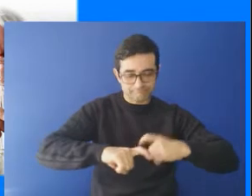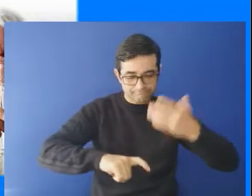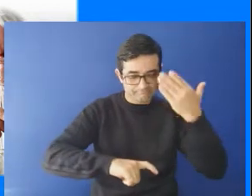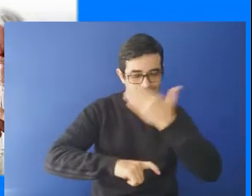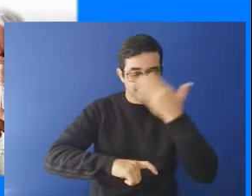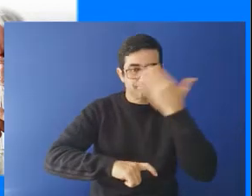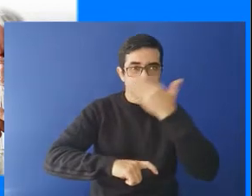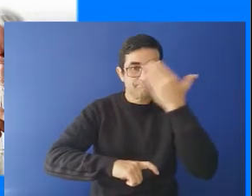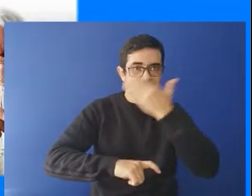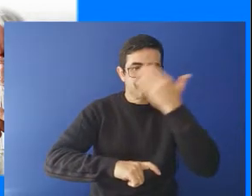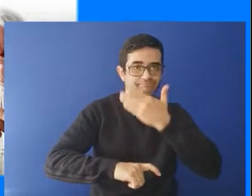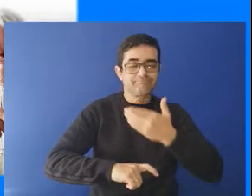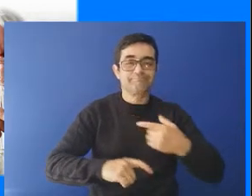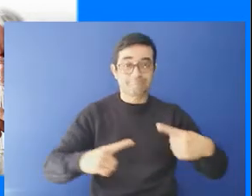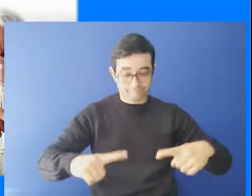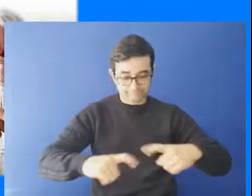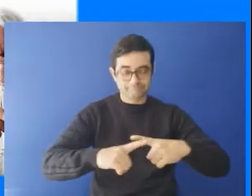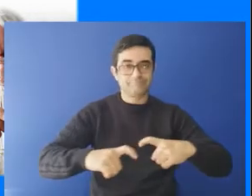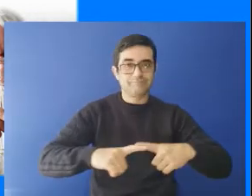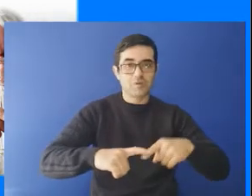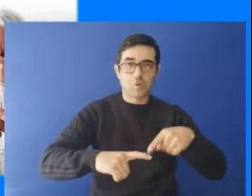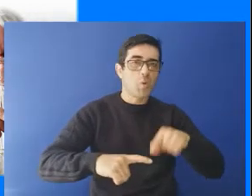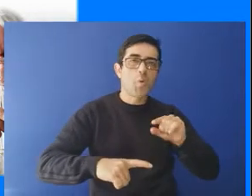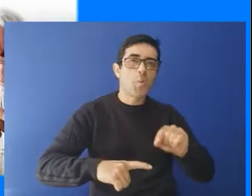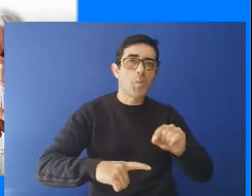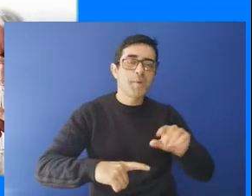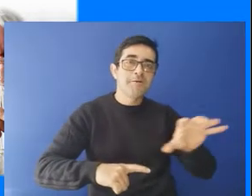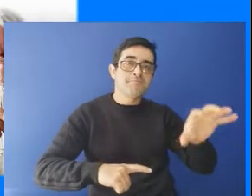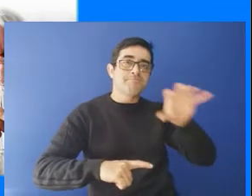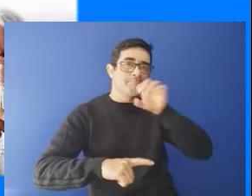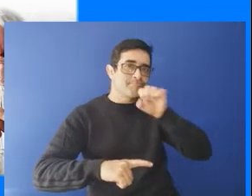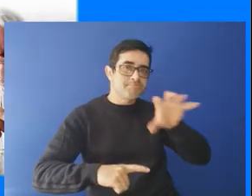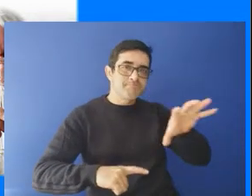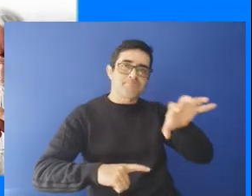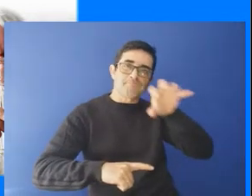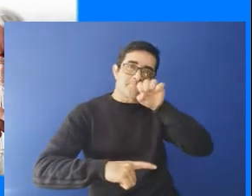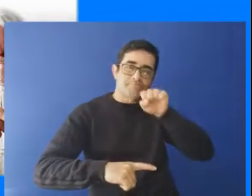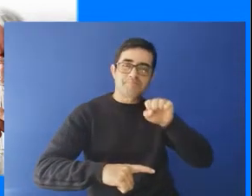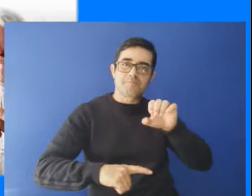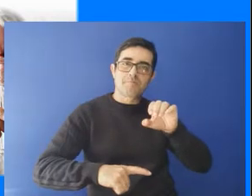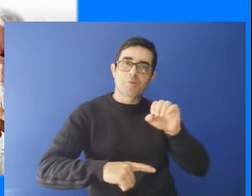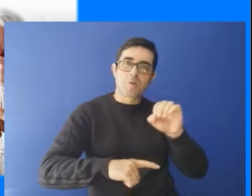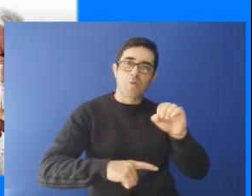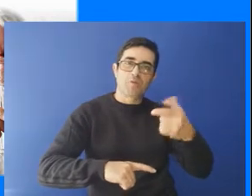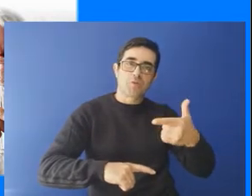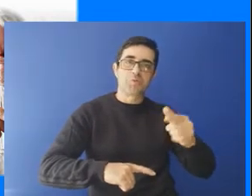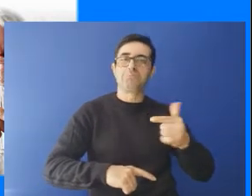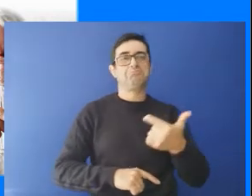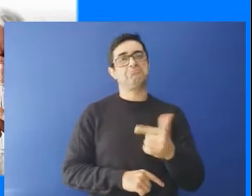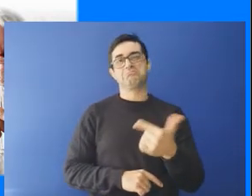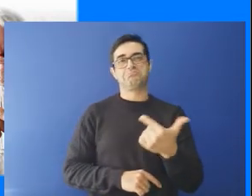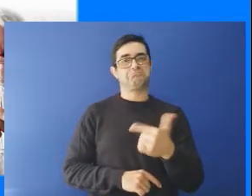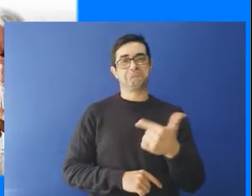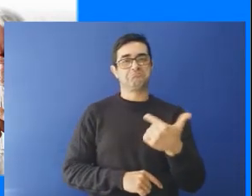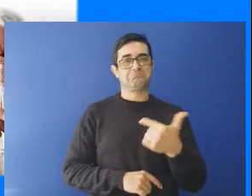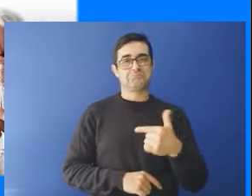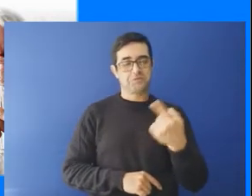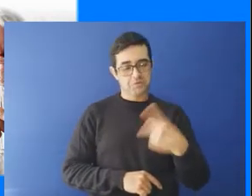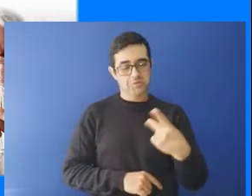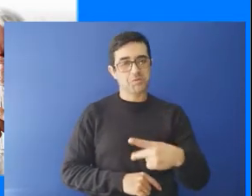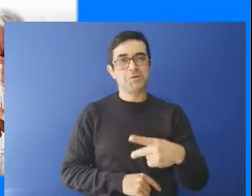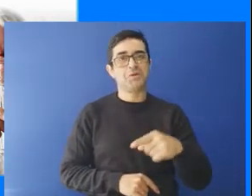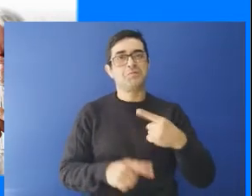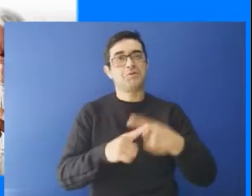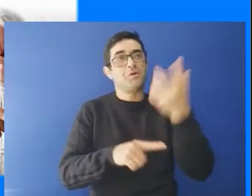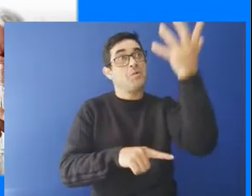aqui já começam a surgir os micro-organismos que são anaeróbicos facultativos ou completamente anaeróbicos, exatamente porque